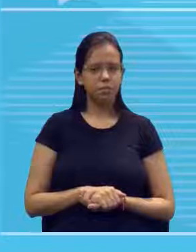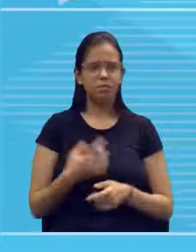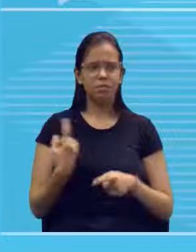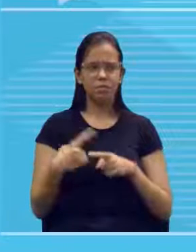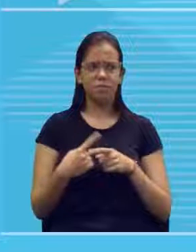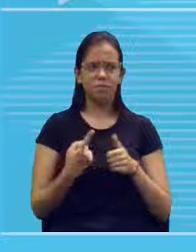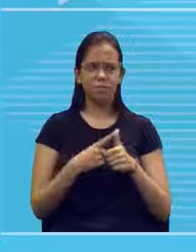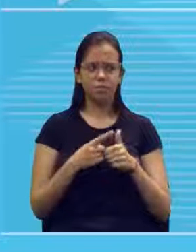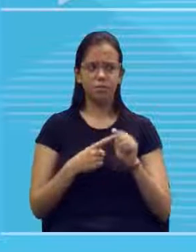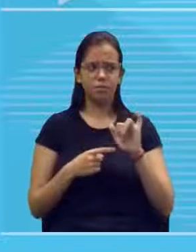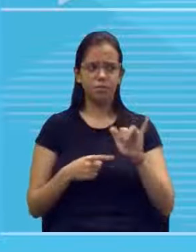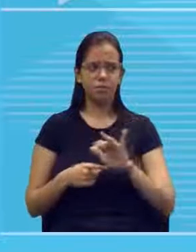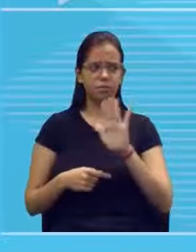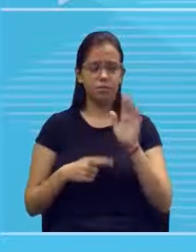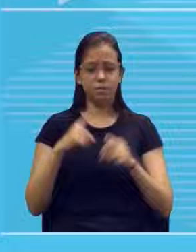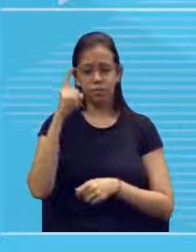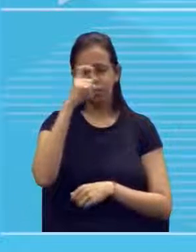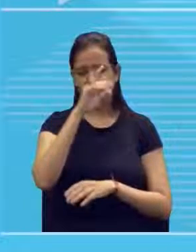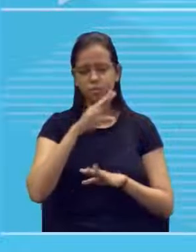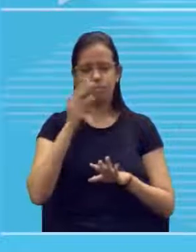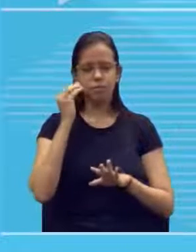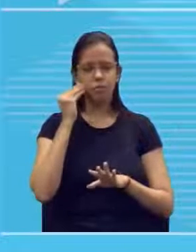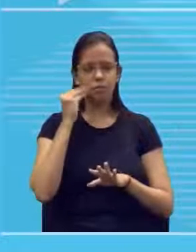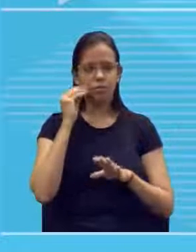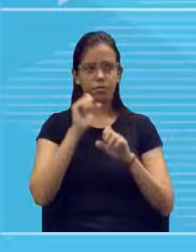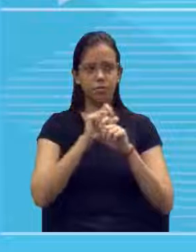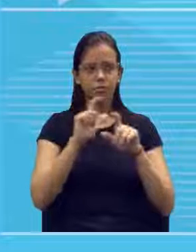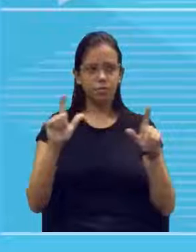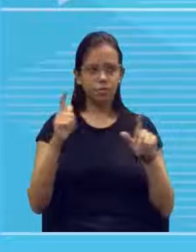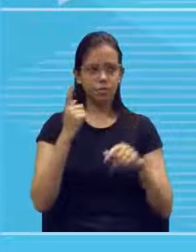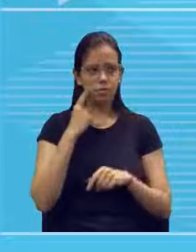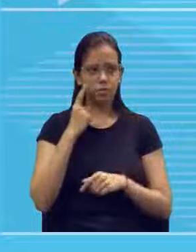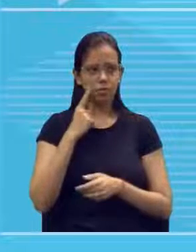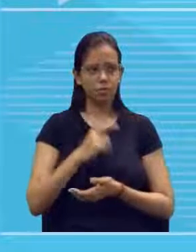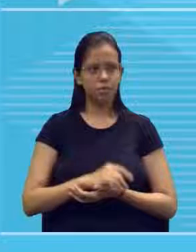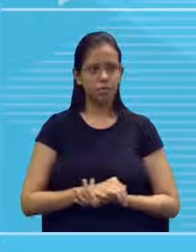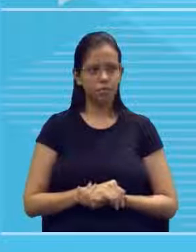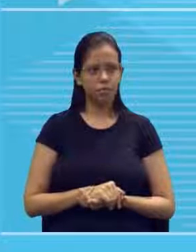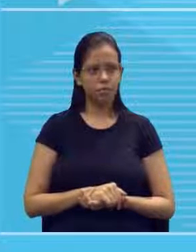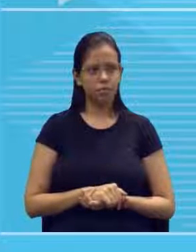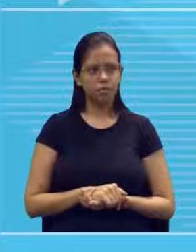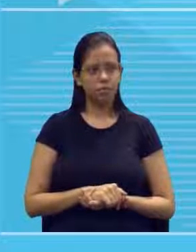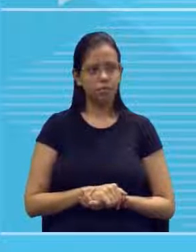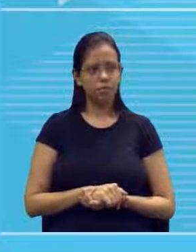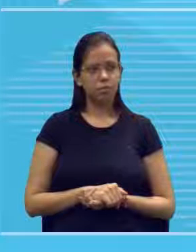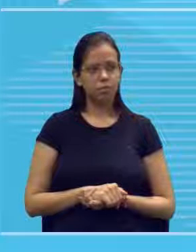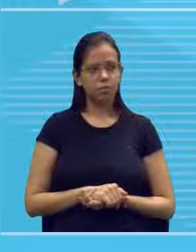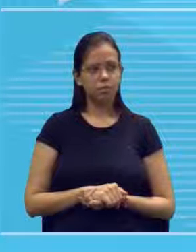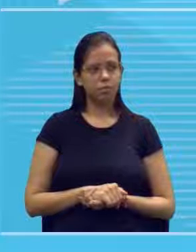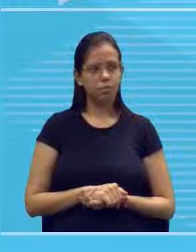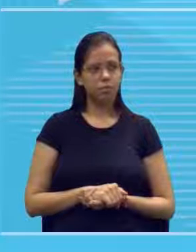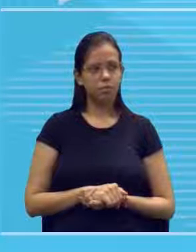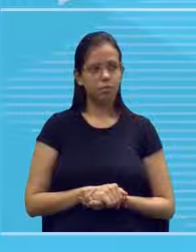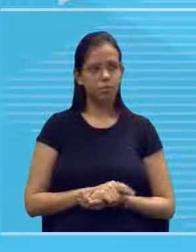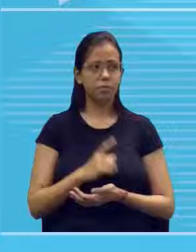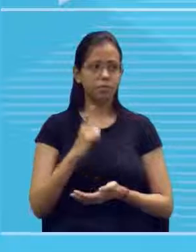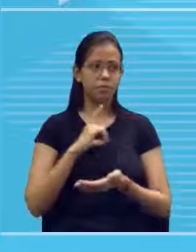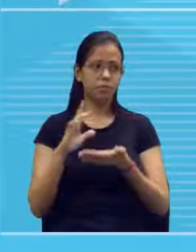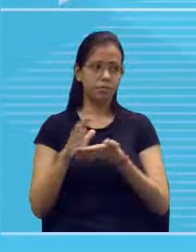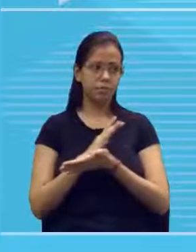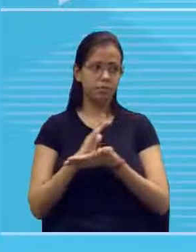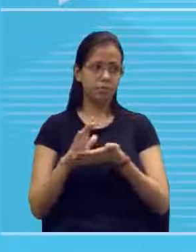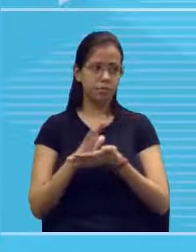difícil de observar mas eu vou tentar dar um zoom aqui olha só e a gente tem aqui algumas